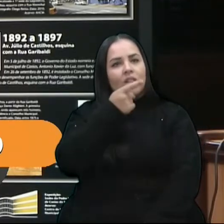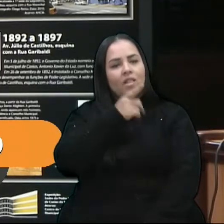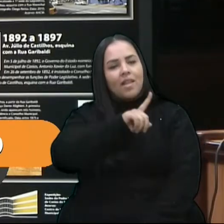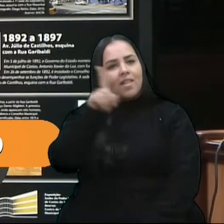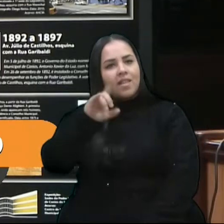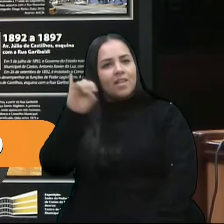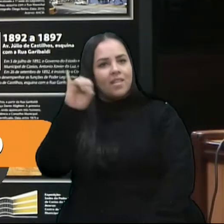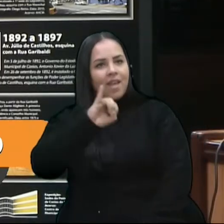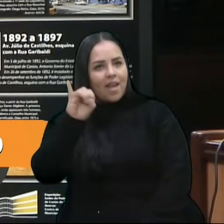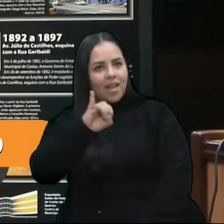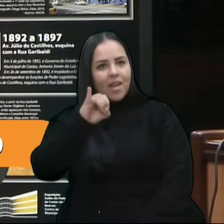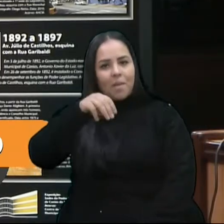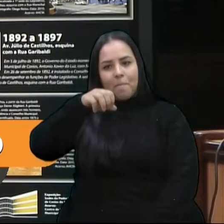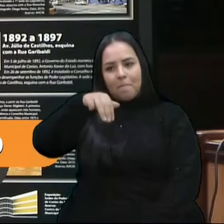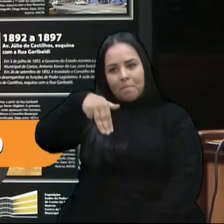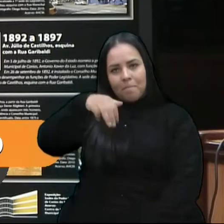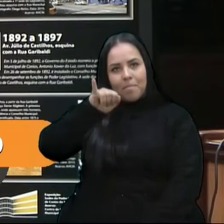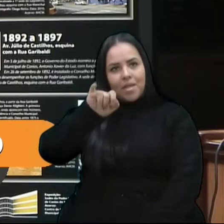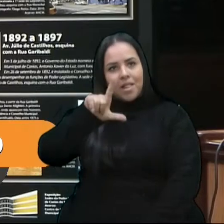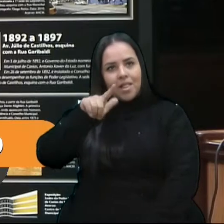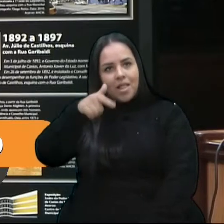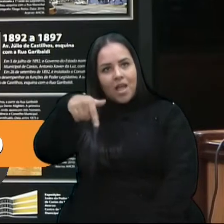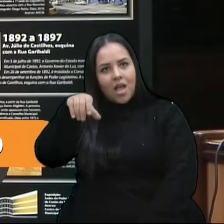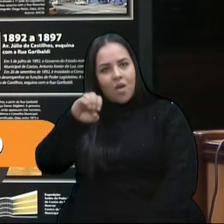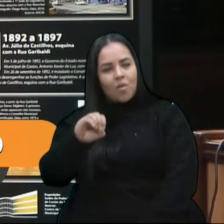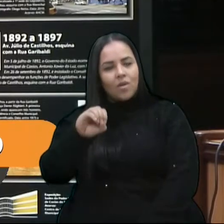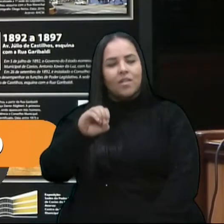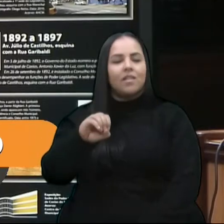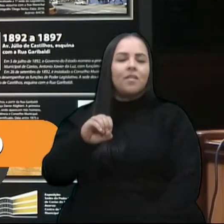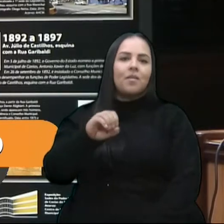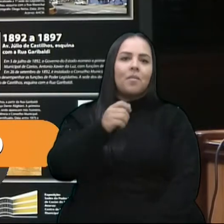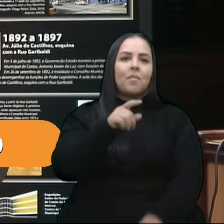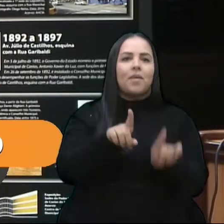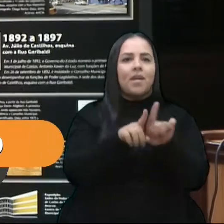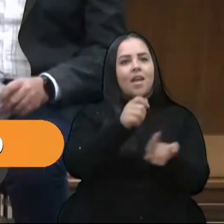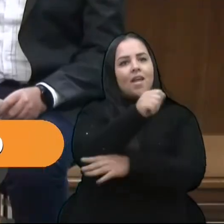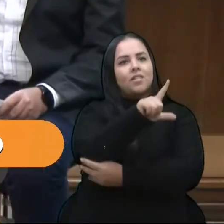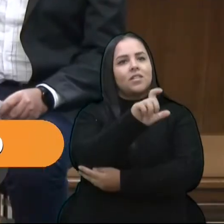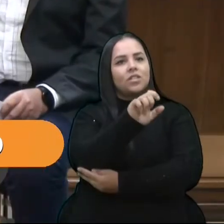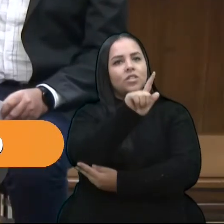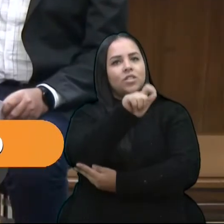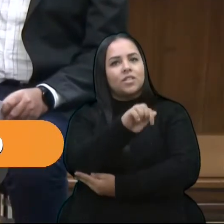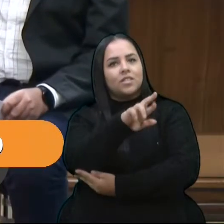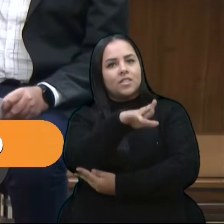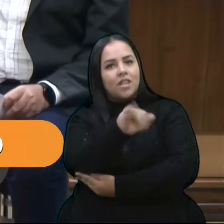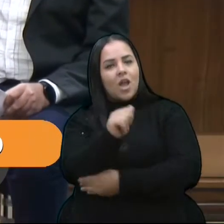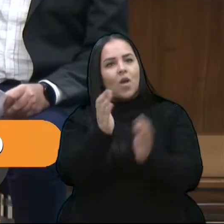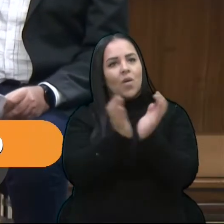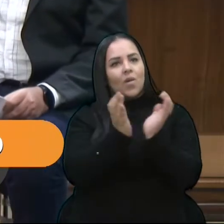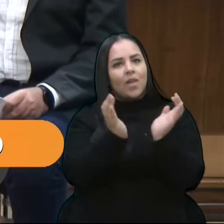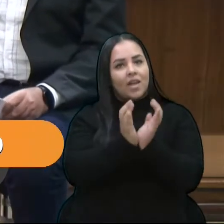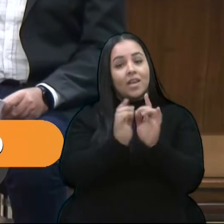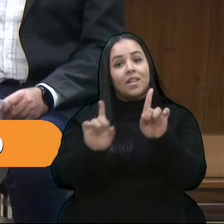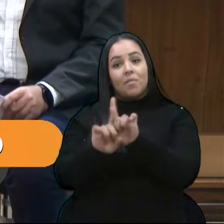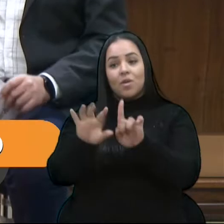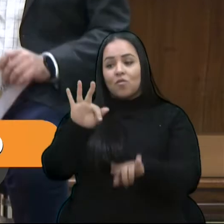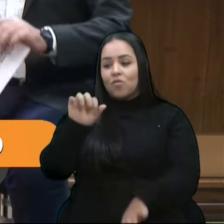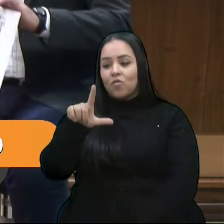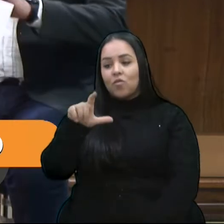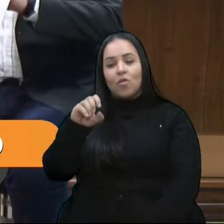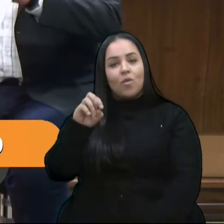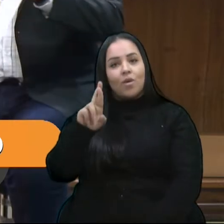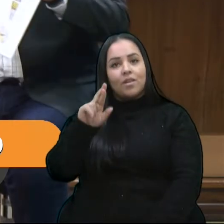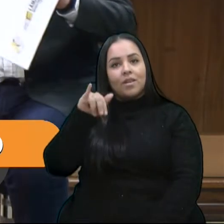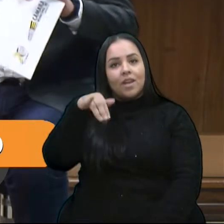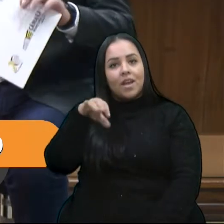Alessandra Reck, aqui, nossa colega jornalista no cenário local, e o Floriano lá em Brasília também trazendo um